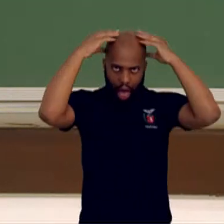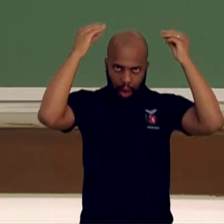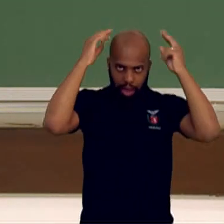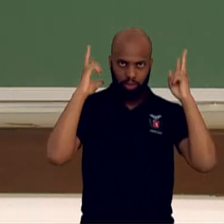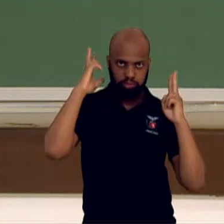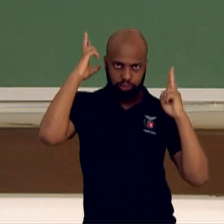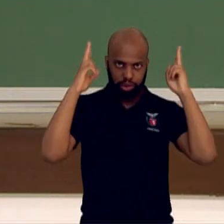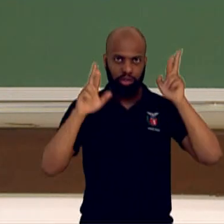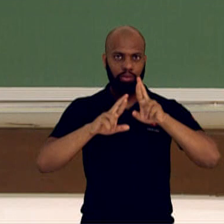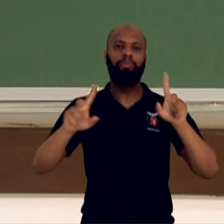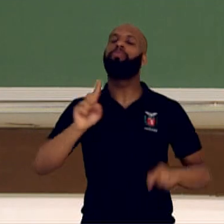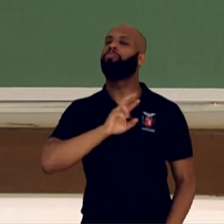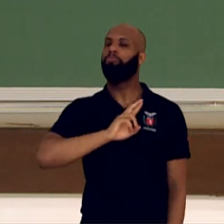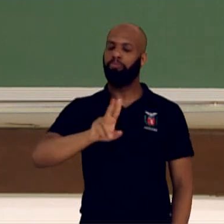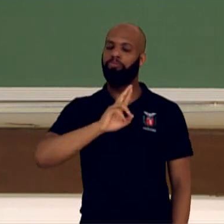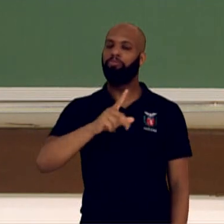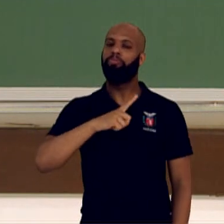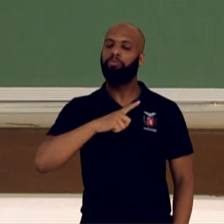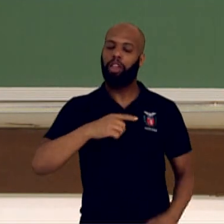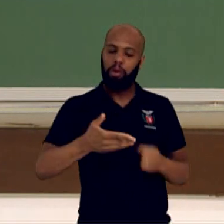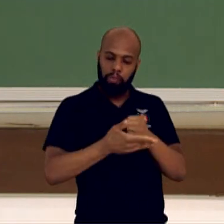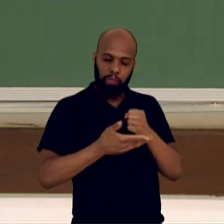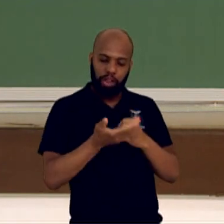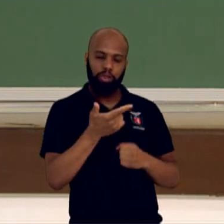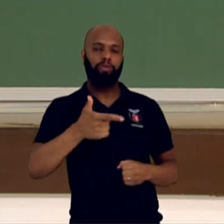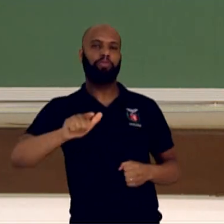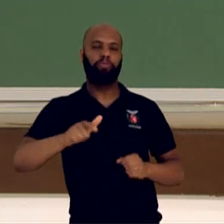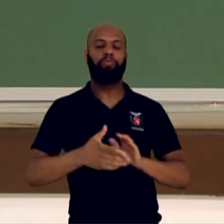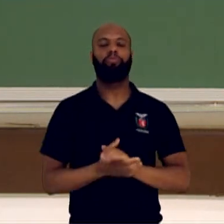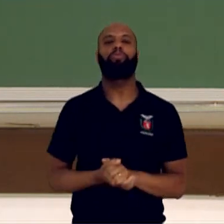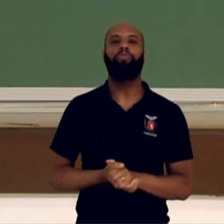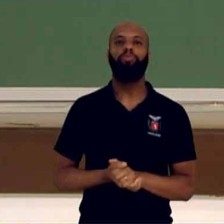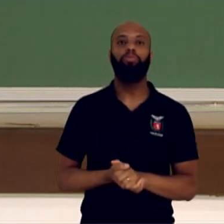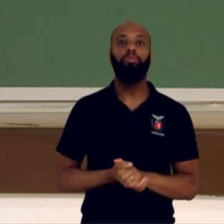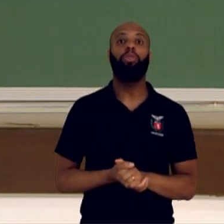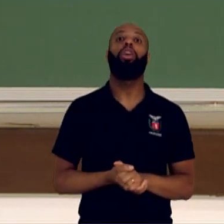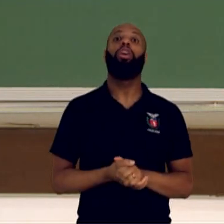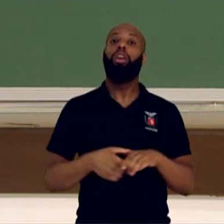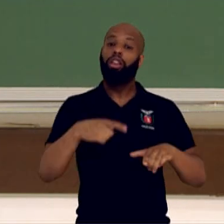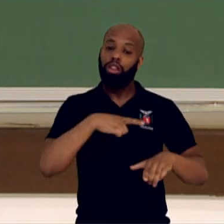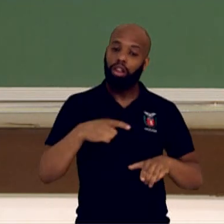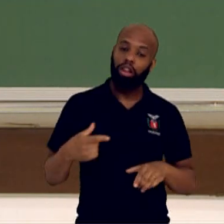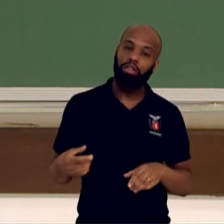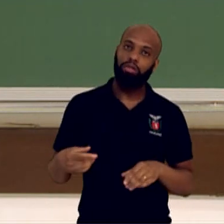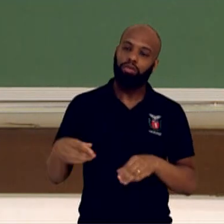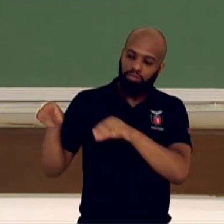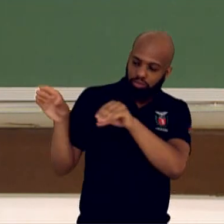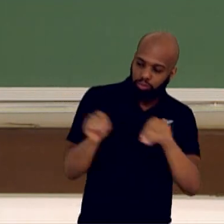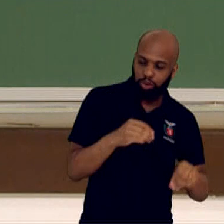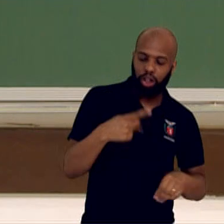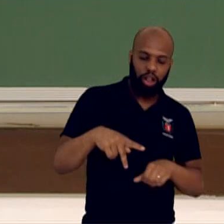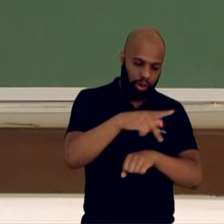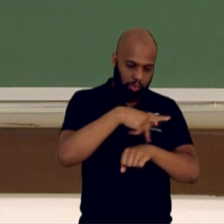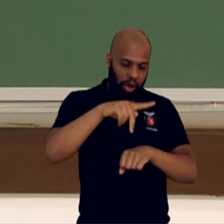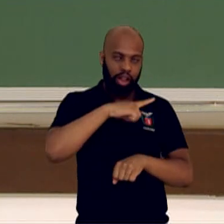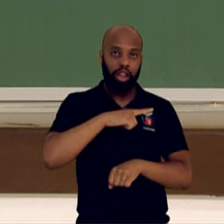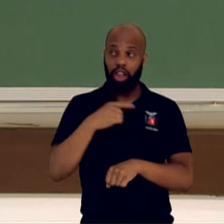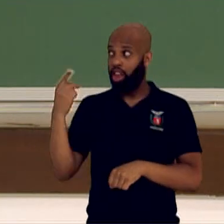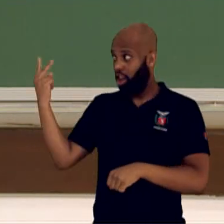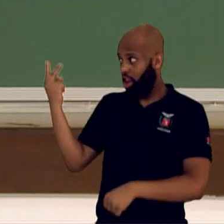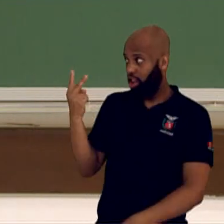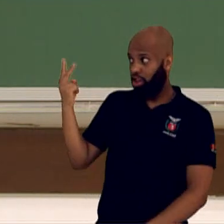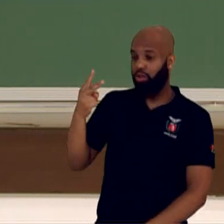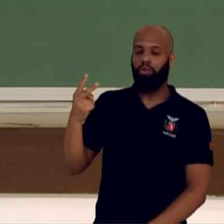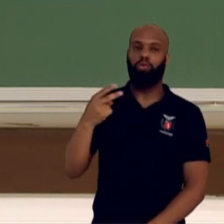diferenciado, não é verdade? Claro que é verdade, né? Então, trouxe aí para o nosso país, esses dois músicos iniciaram